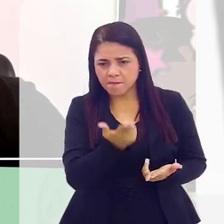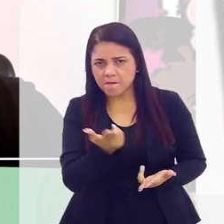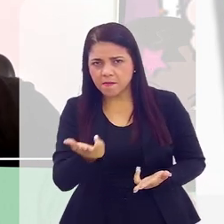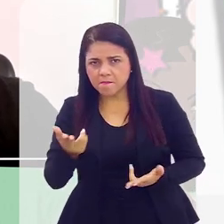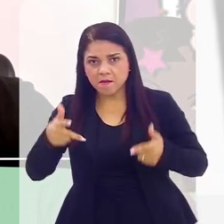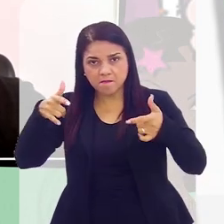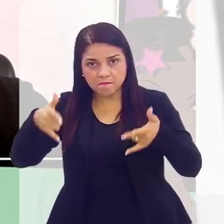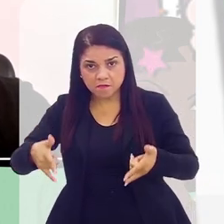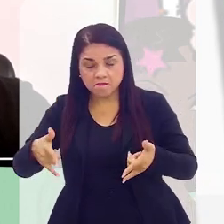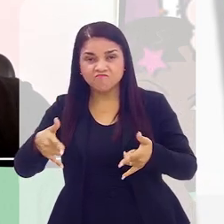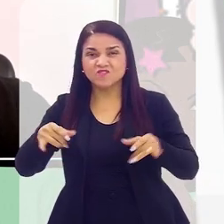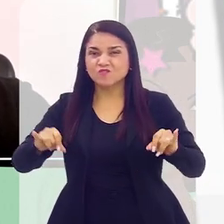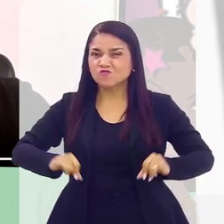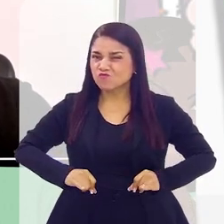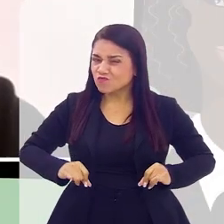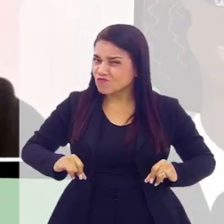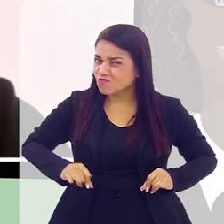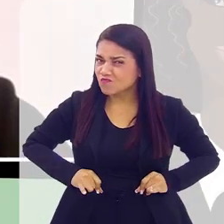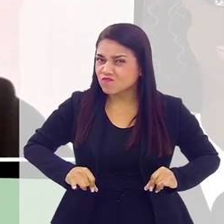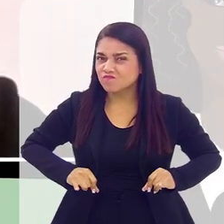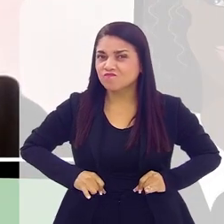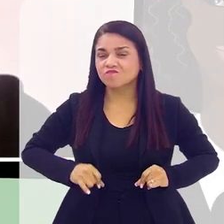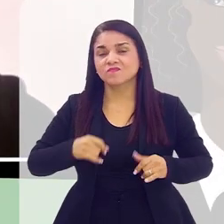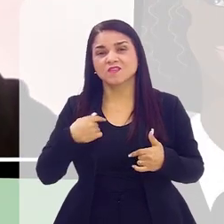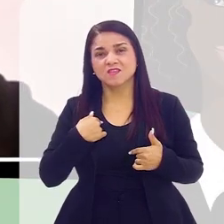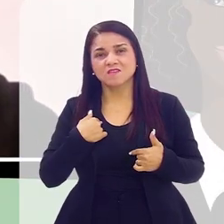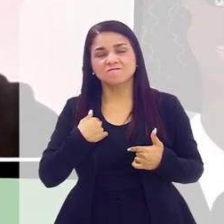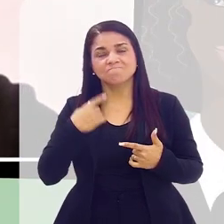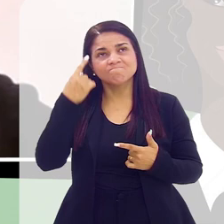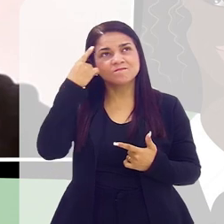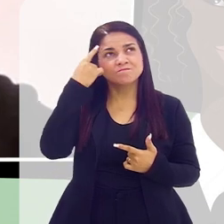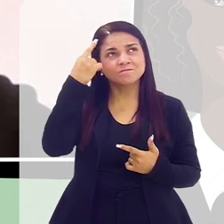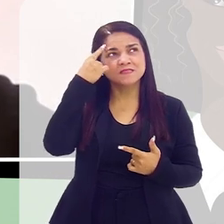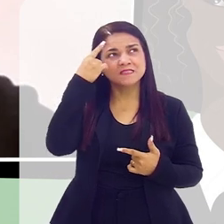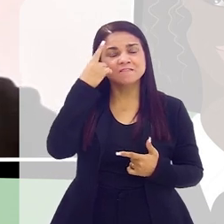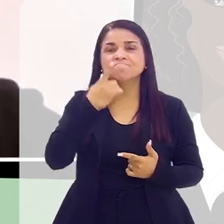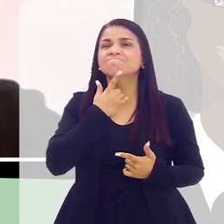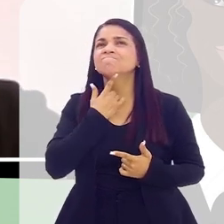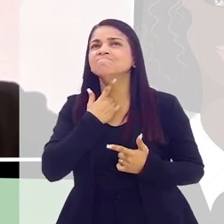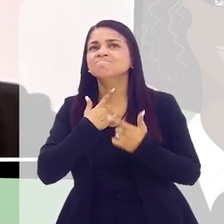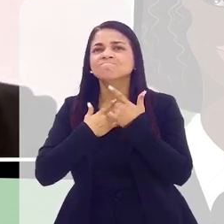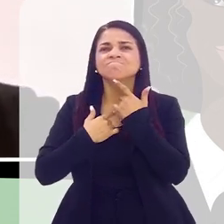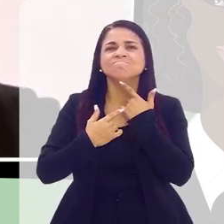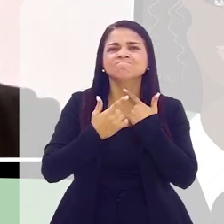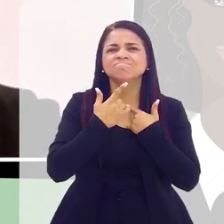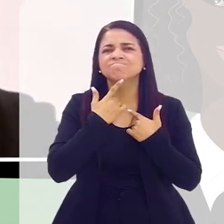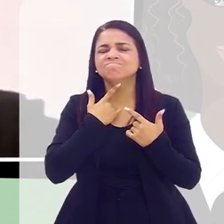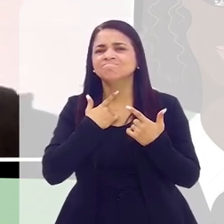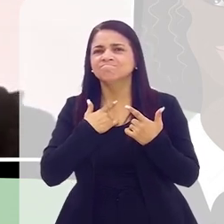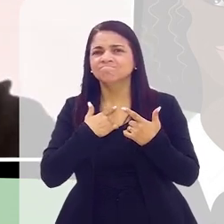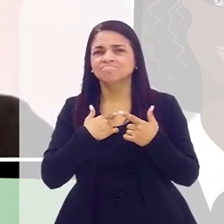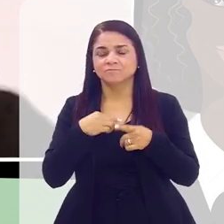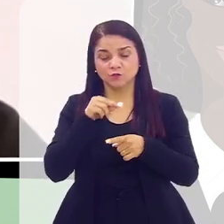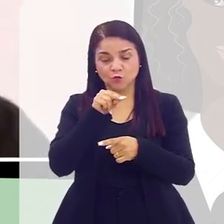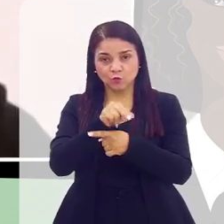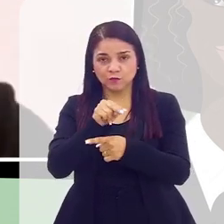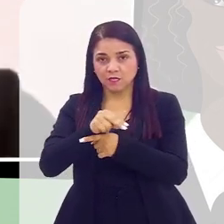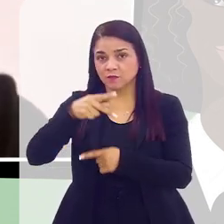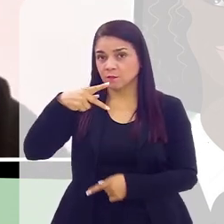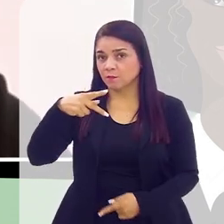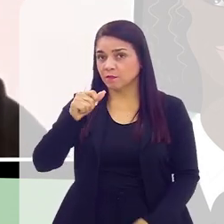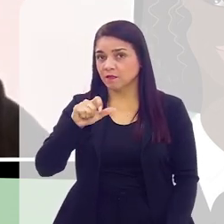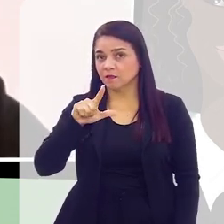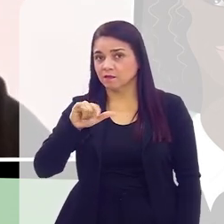em um nível de sofrimento considerável. E isso tudo repercutiu num desejo imenso de fazer